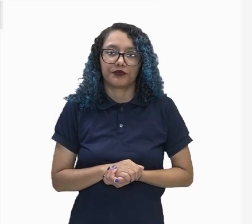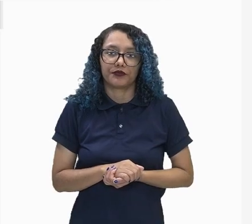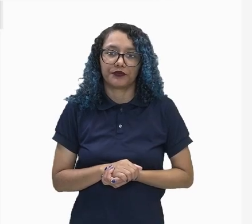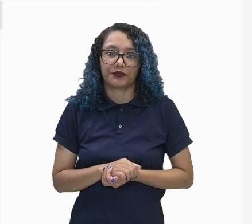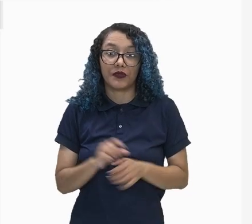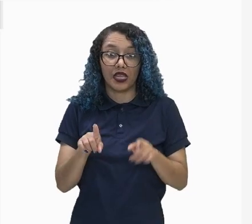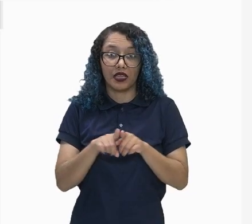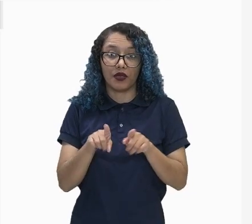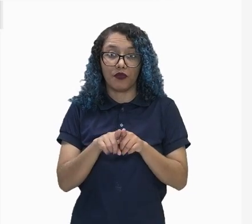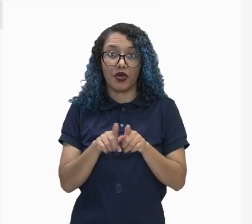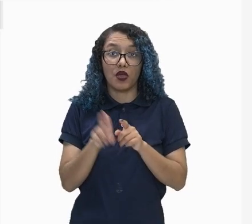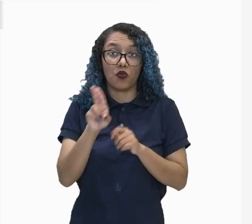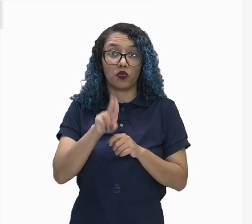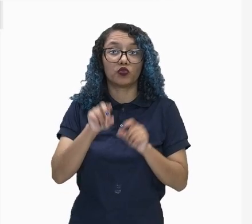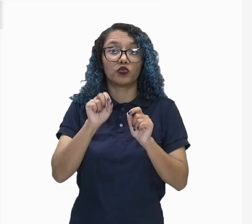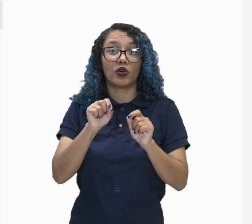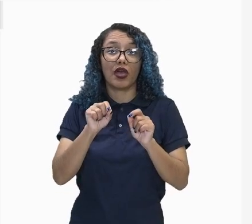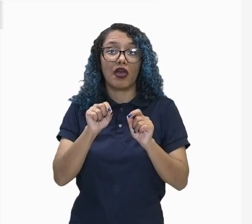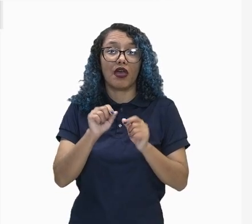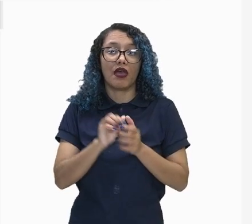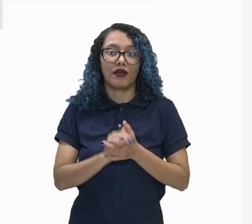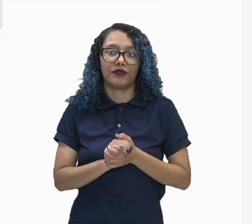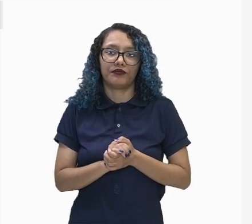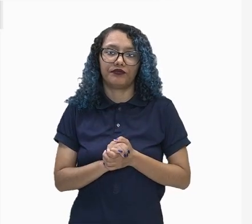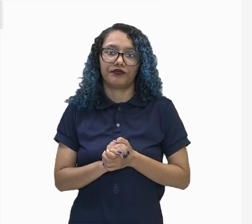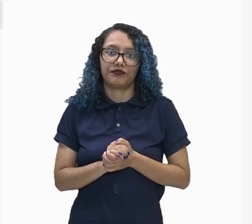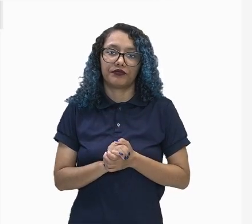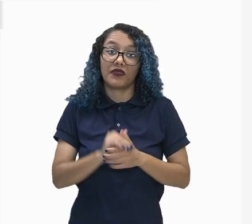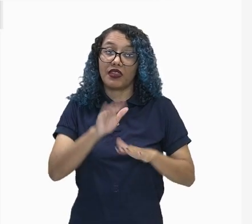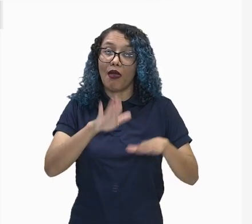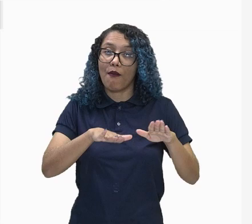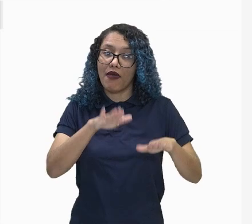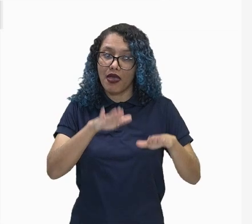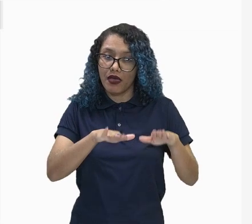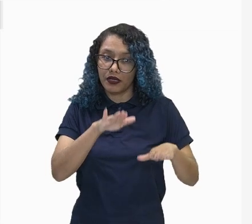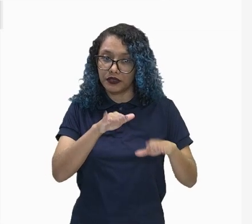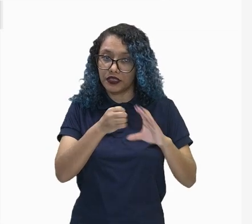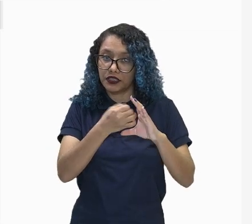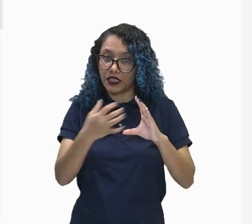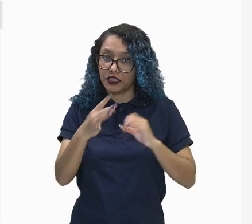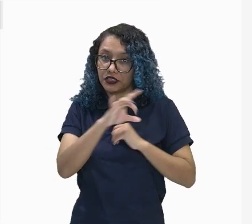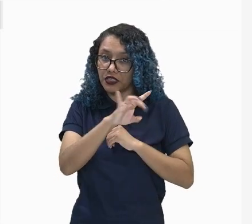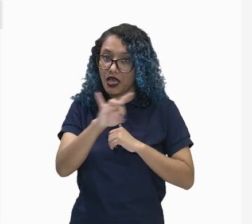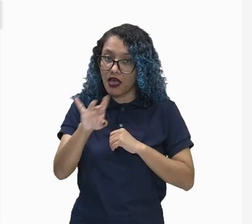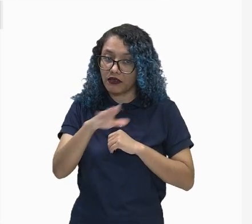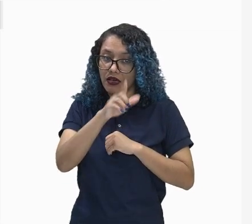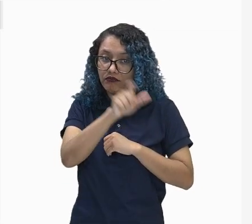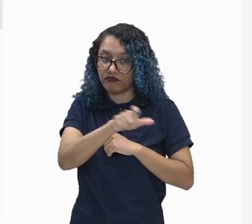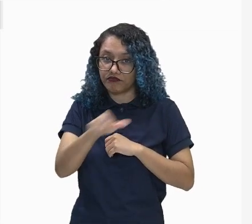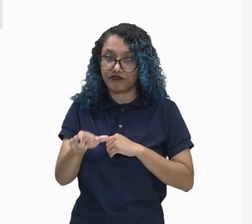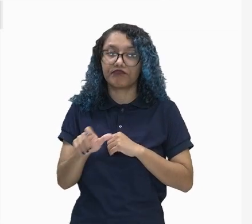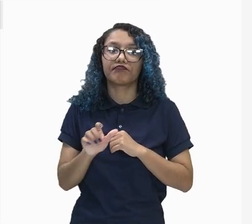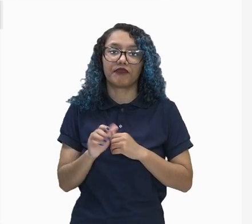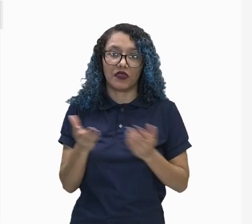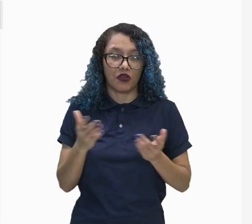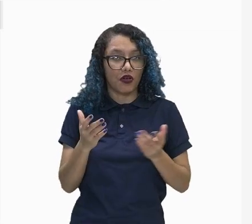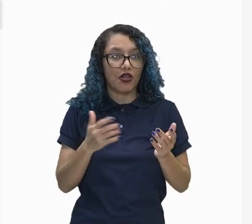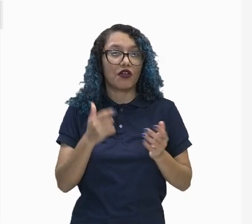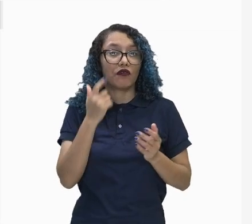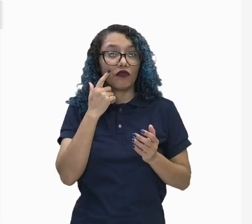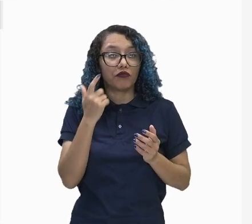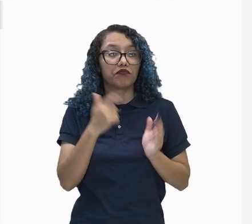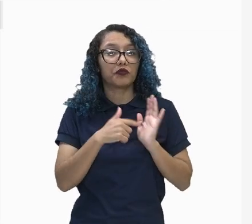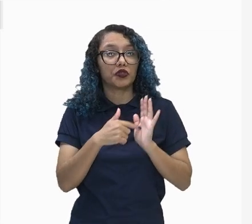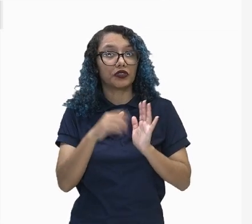aí depender do tipo, ou seja, das características de cada pessoa. Vamos conhecer os